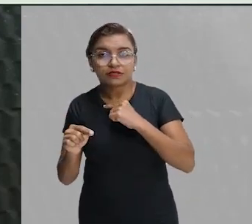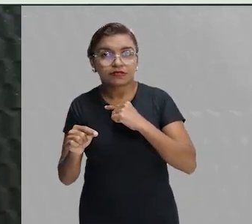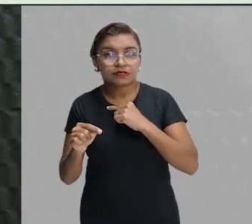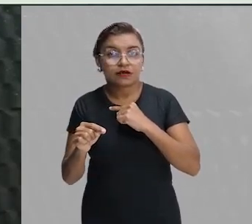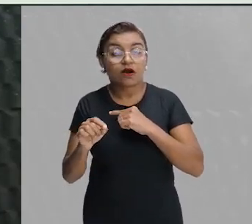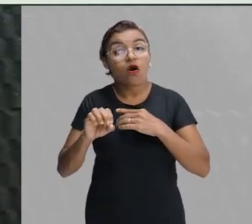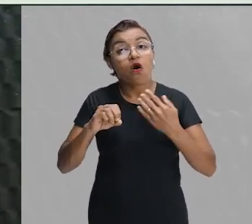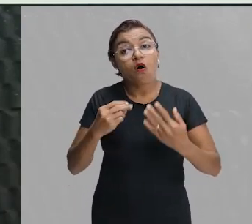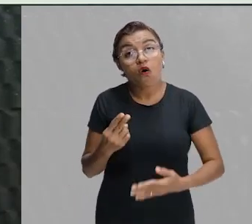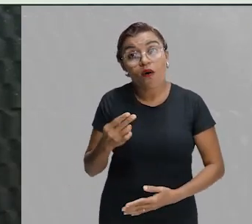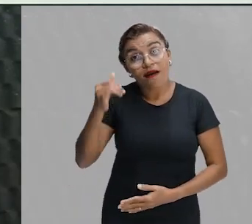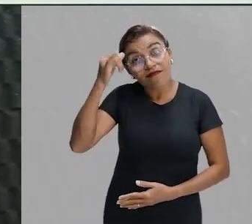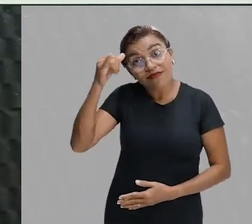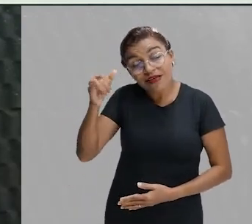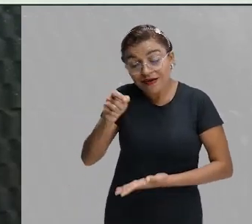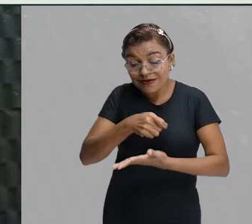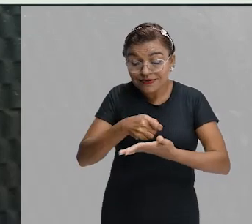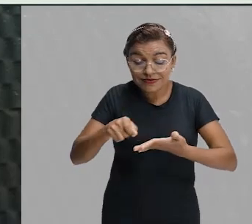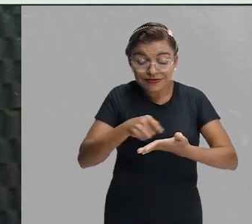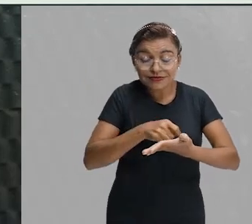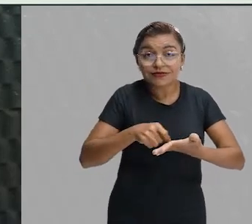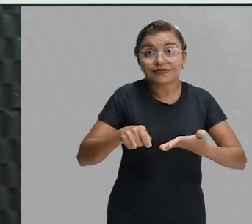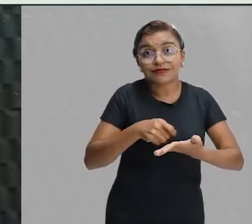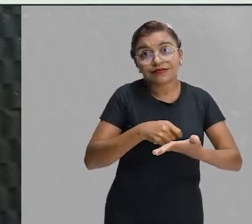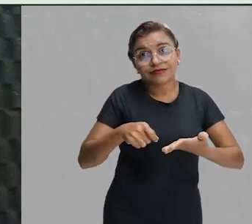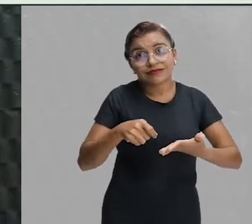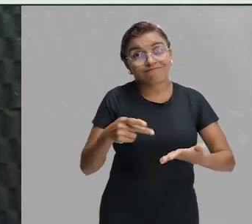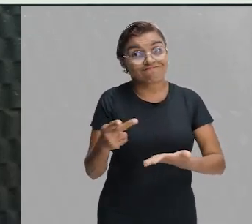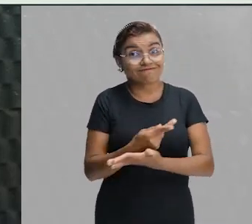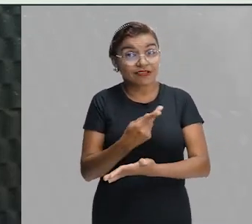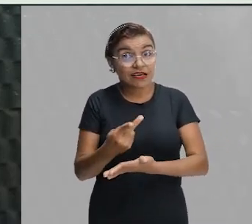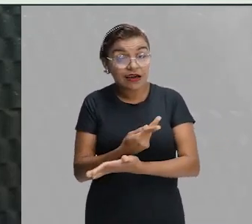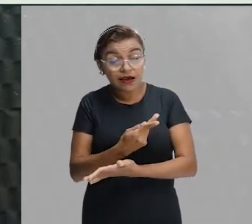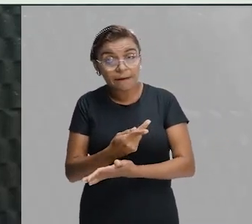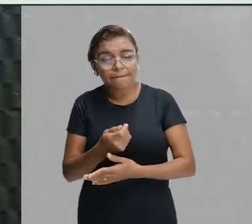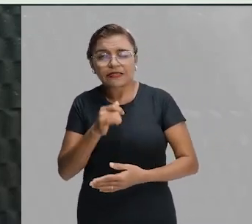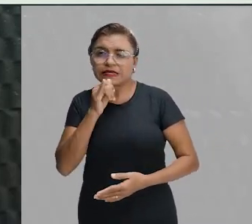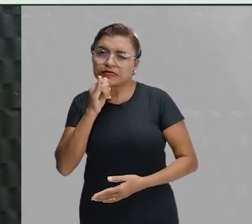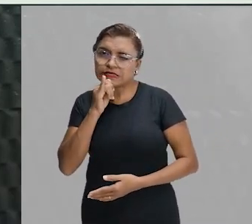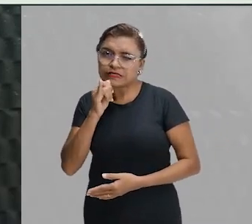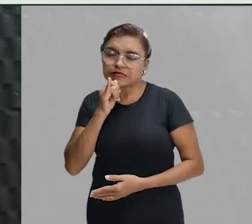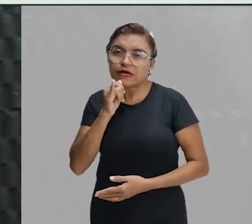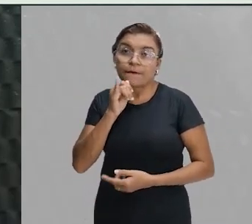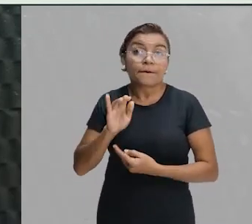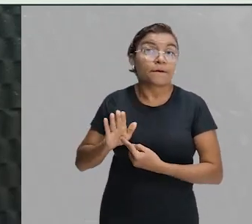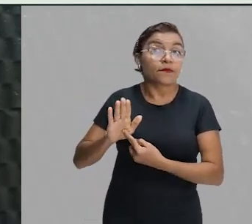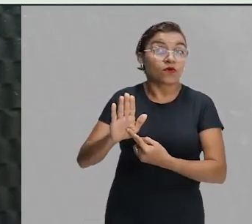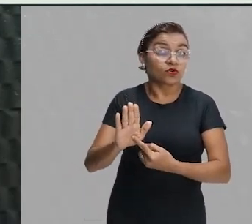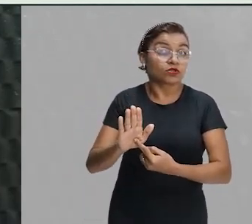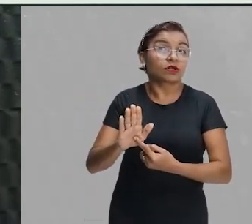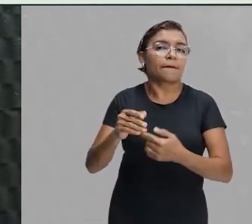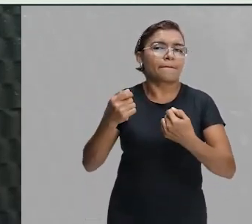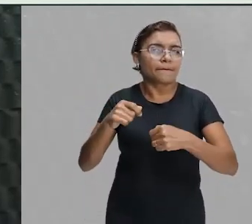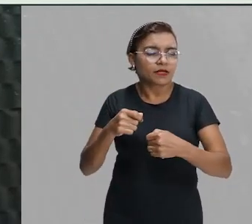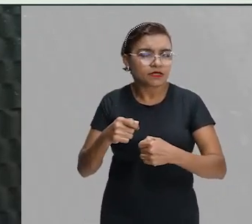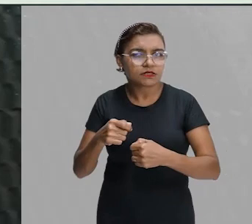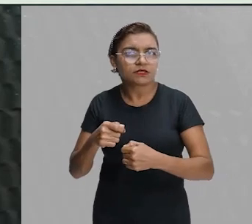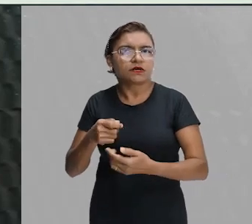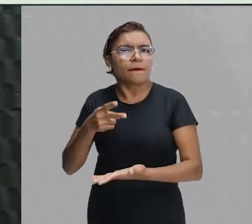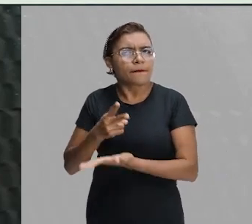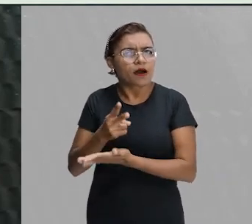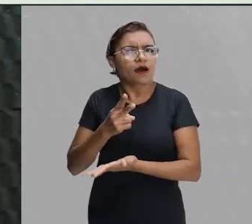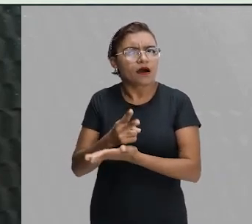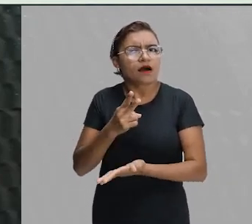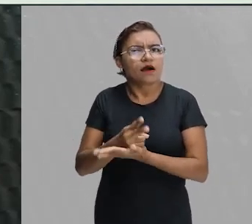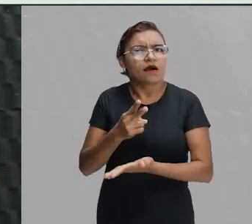fala ou a minha escrita ser ou se tornar inconsistente. Eu vou dar exemplos, então eu vou perseguir esse mesmo exemplo o tempo inteiro,